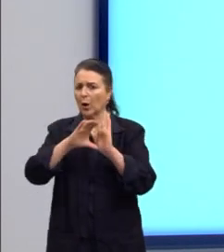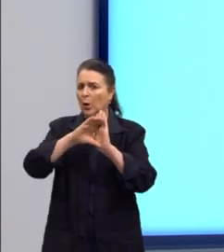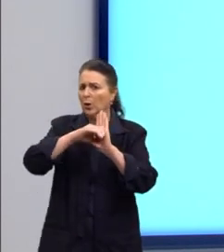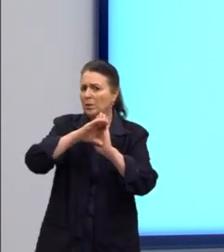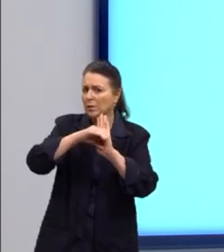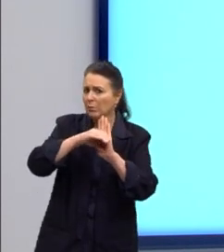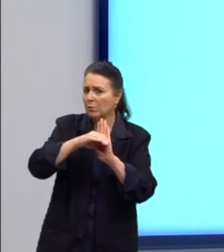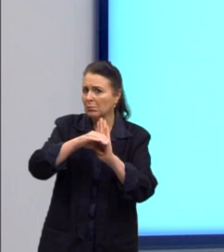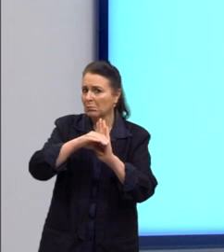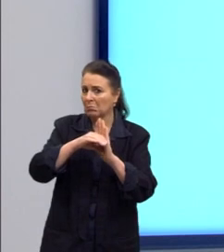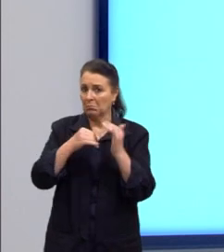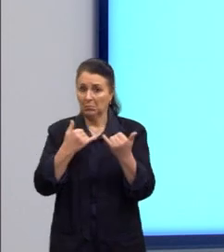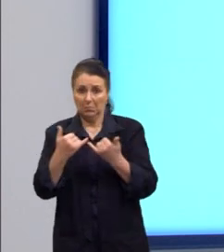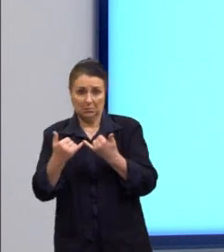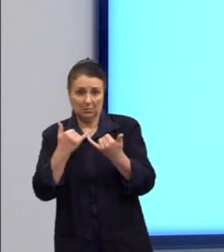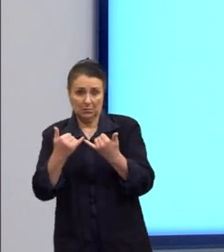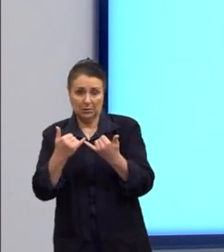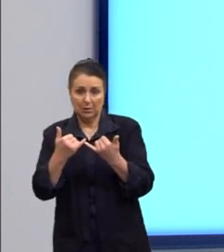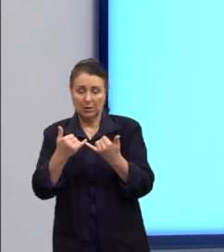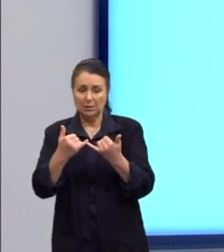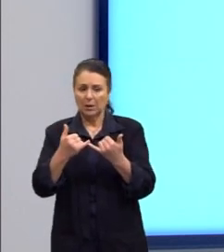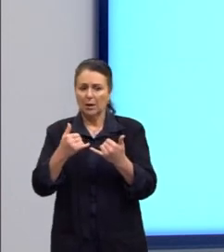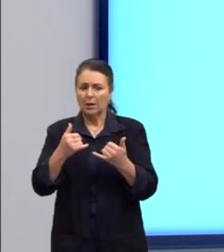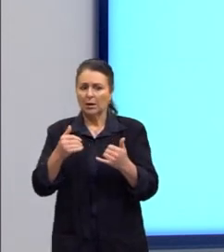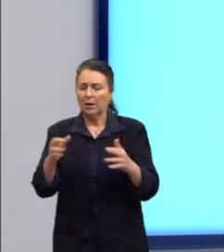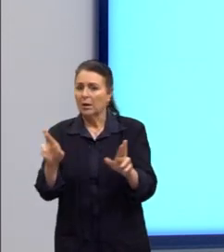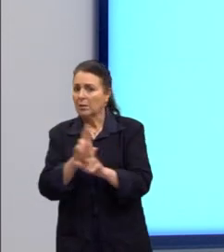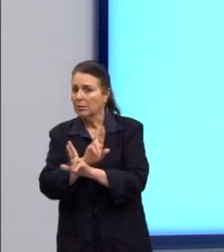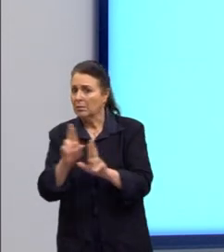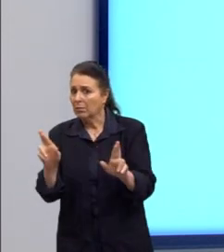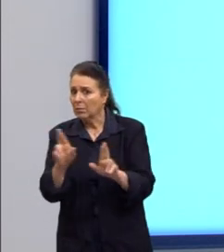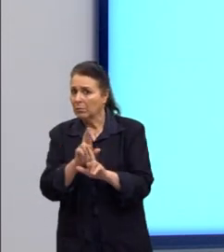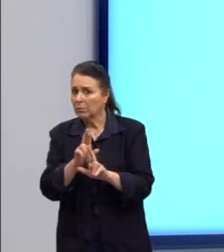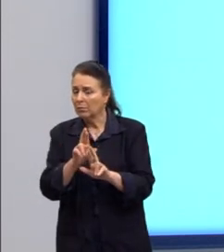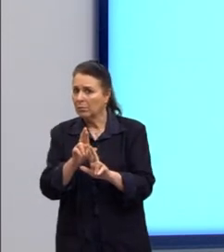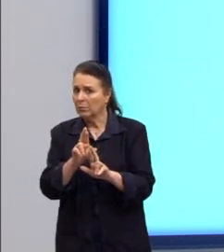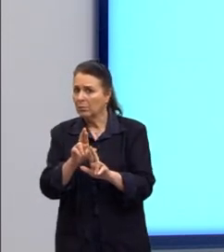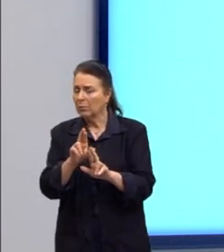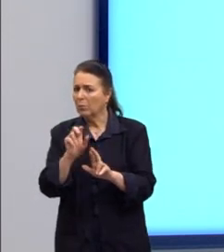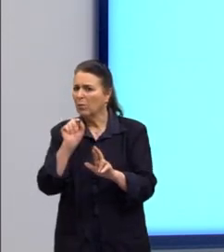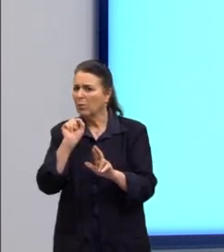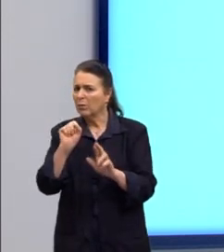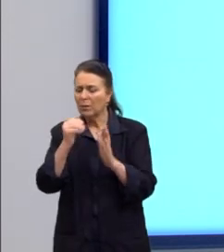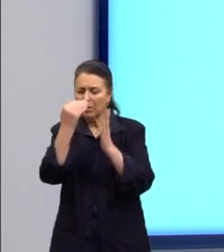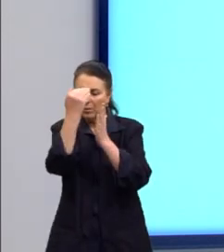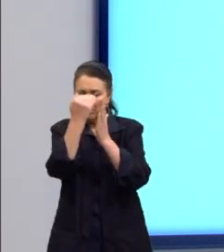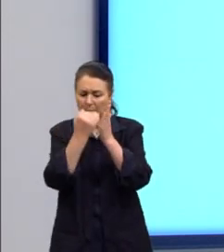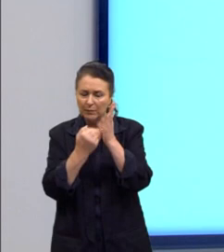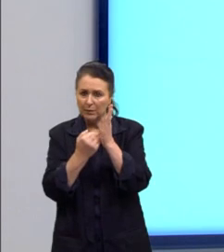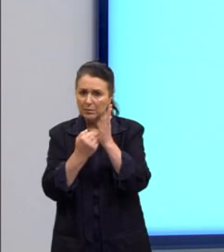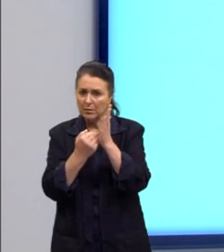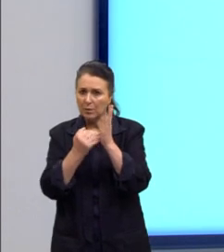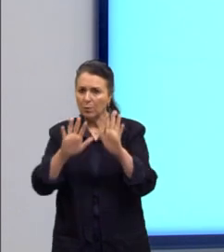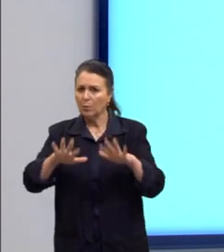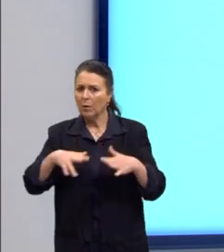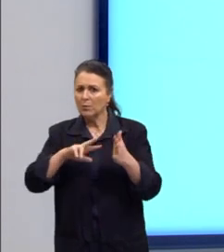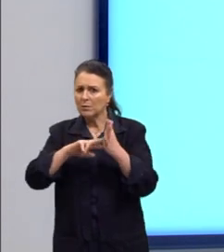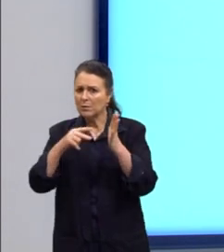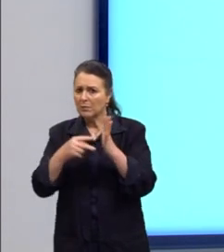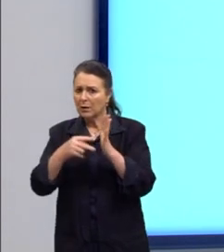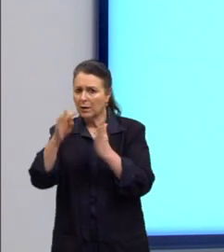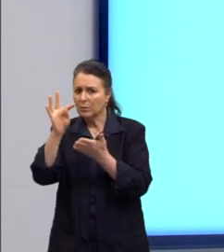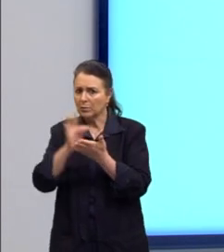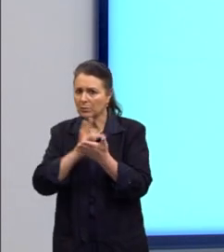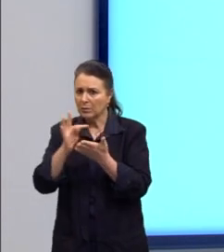por exemplo se ele é relacional o que que estabelece Qual o significado daquele texto ele